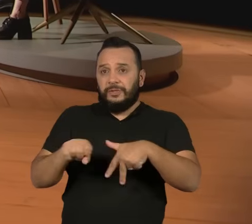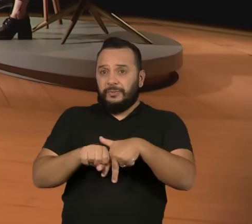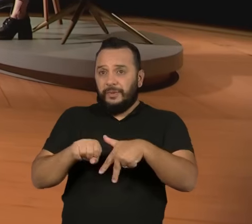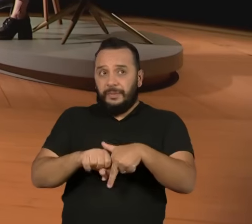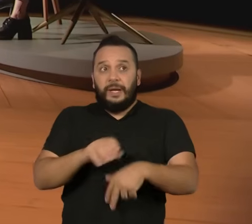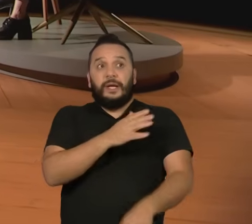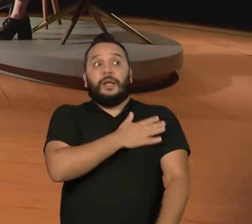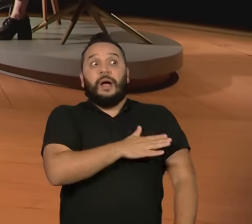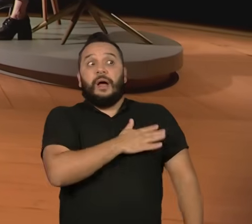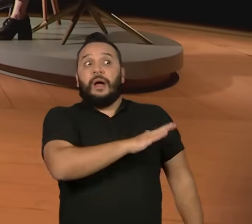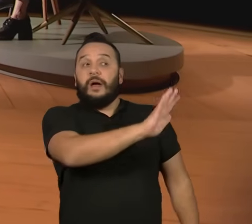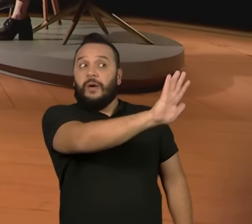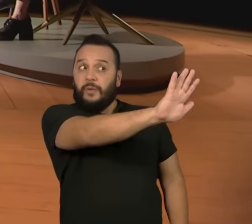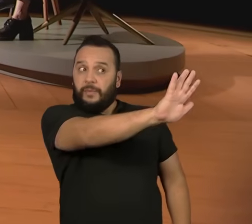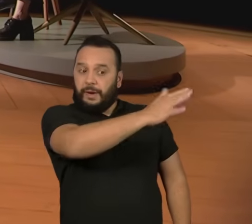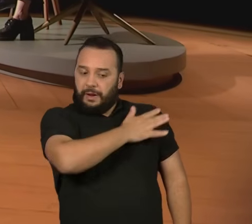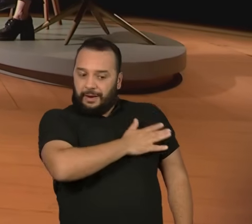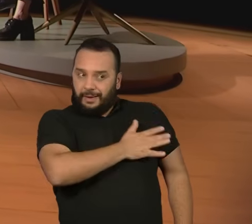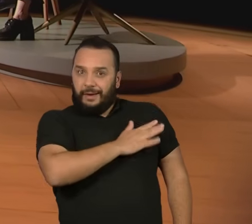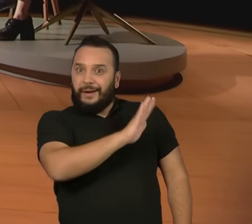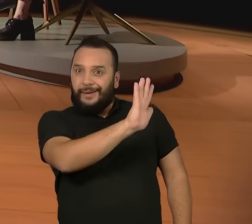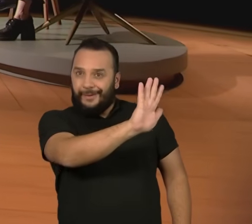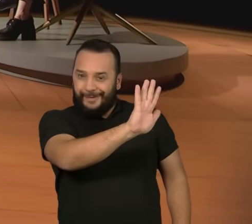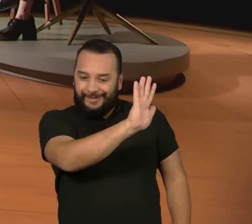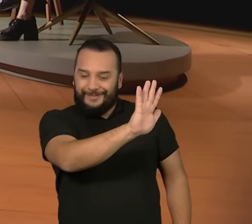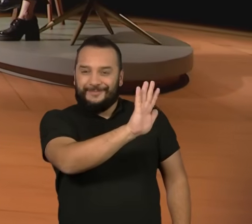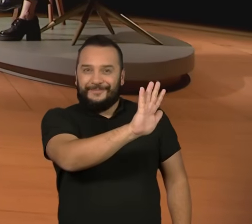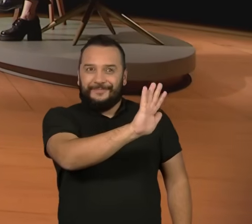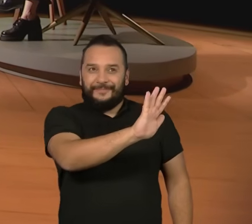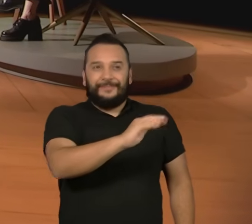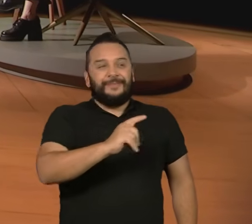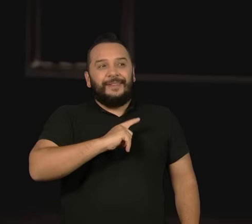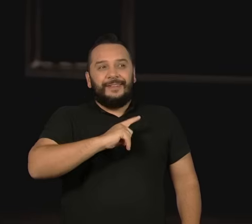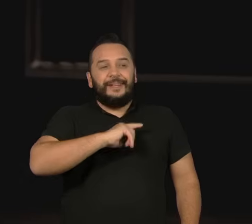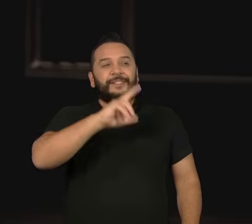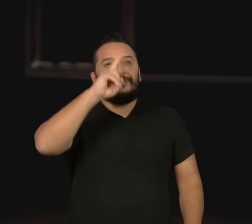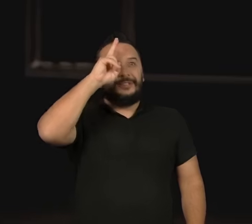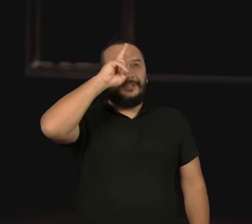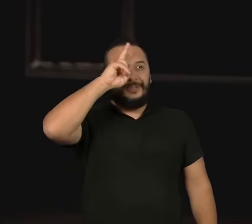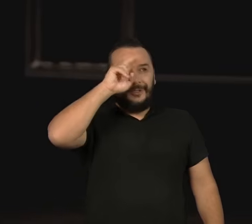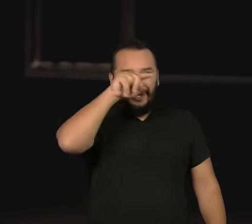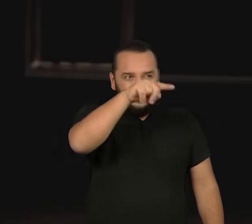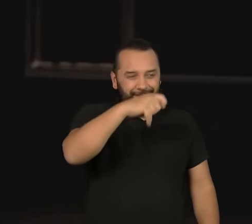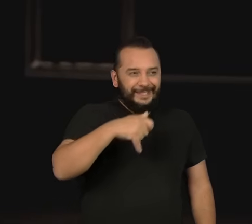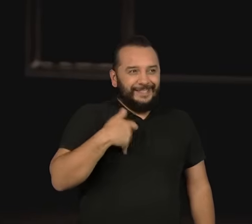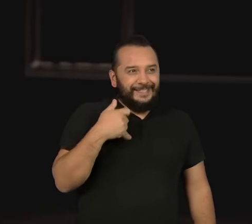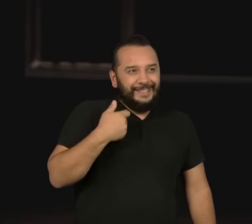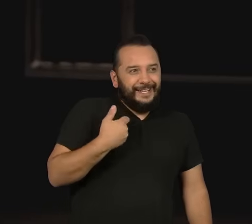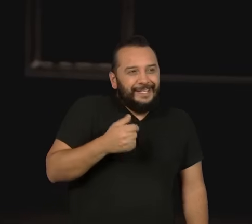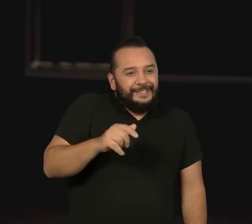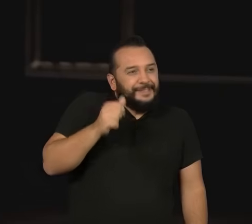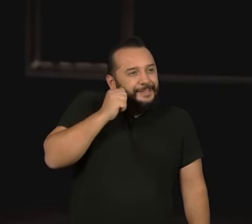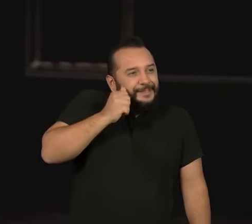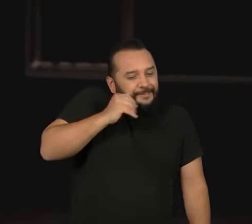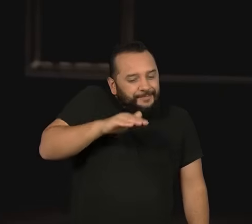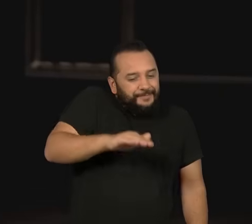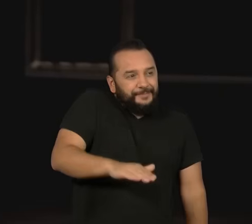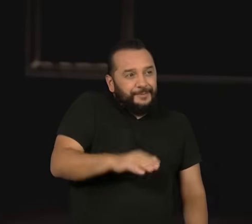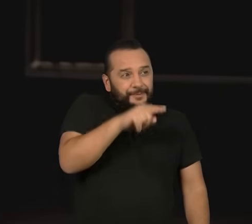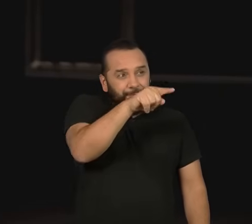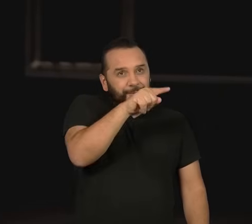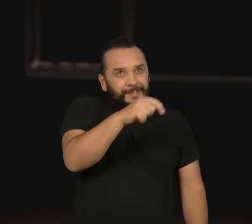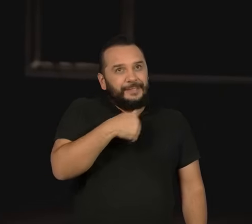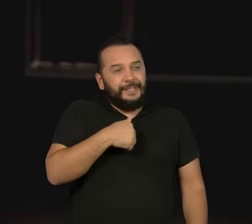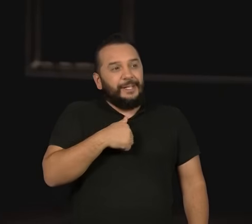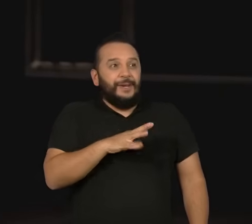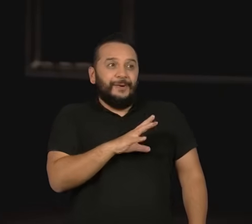chegar lá, tá vamos bom. chegar lá, peraí. Mas tem uma história de que, como você era muito pequenininha, o que te chamou muito a atenção também